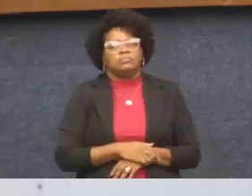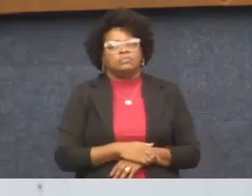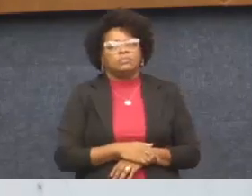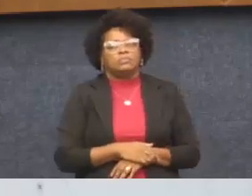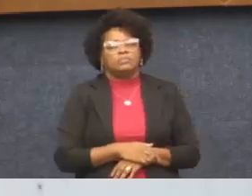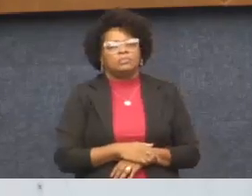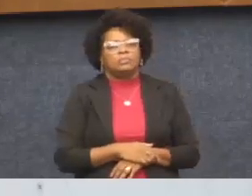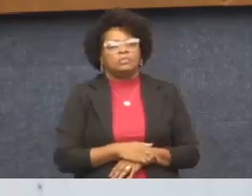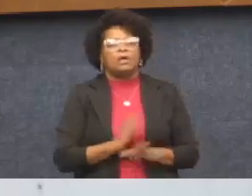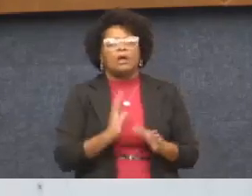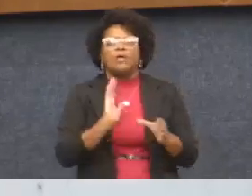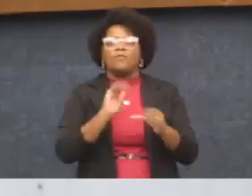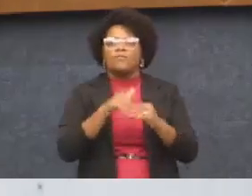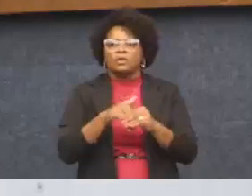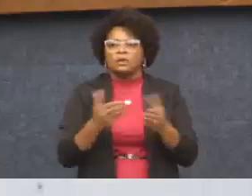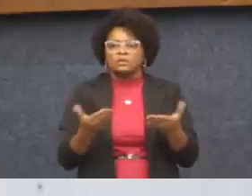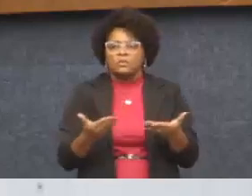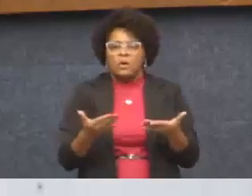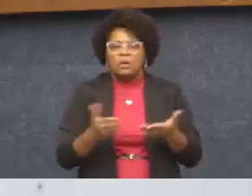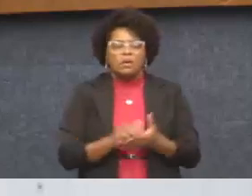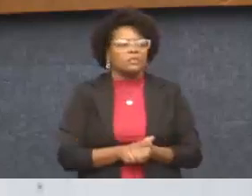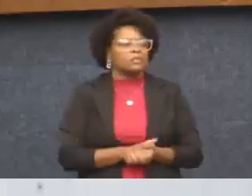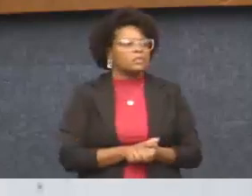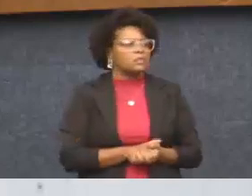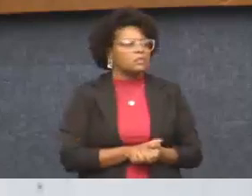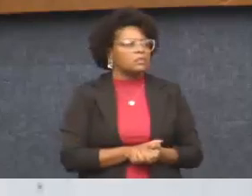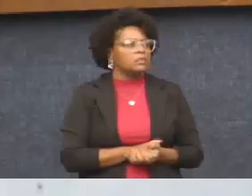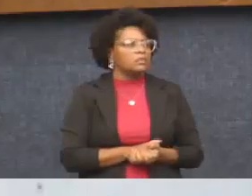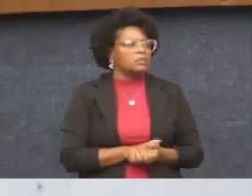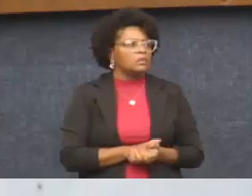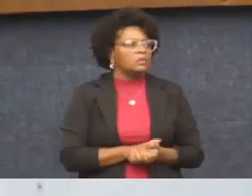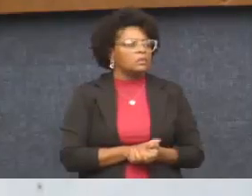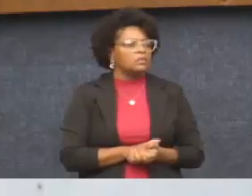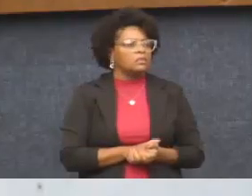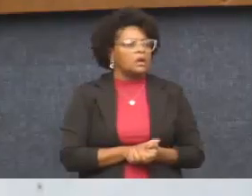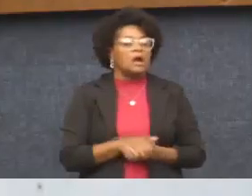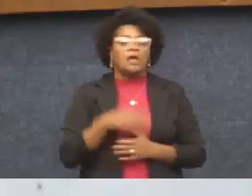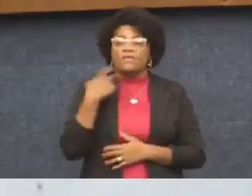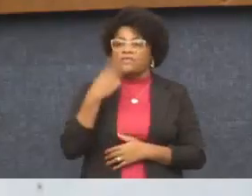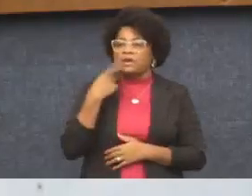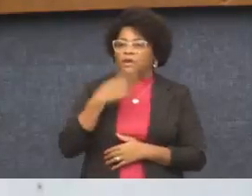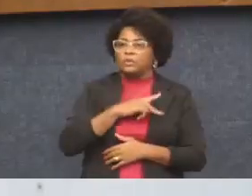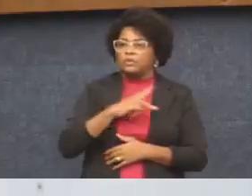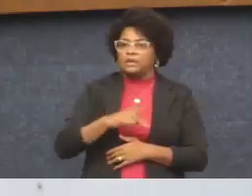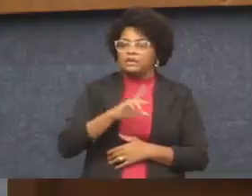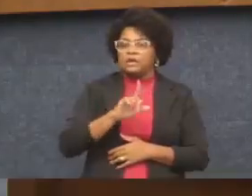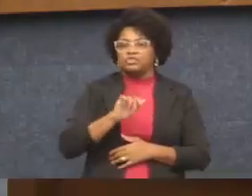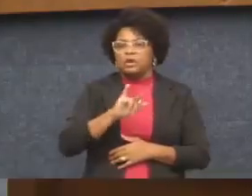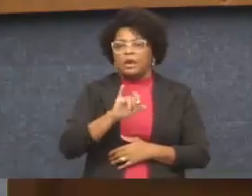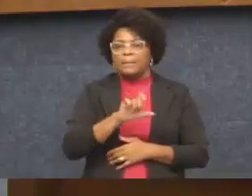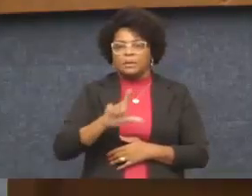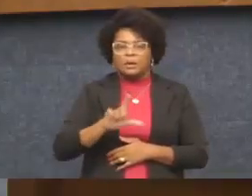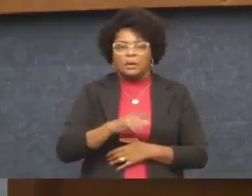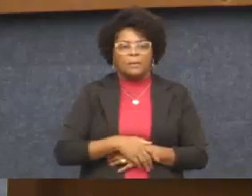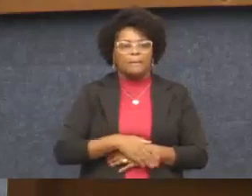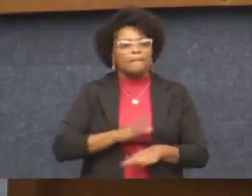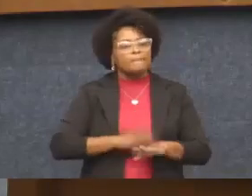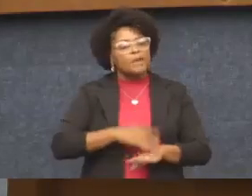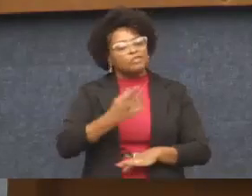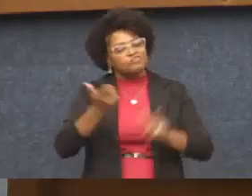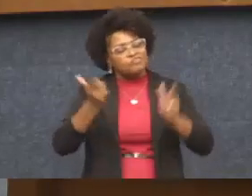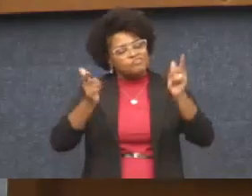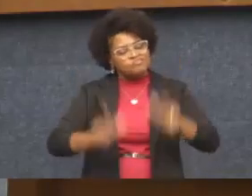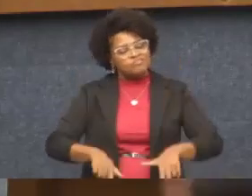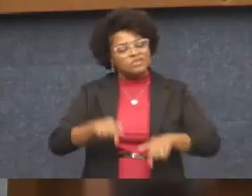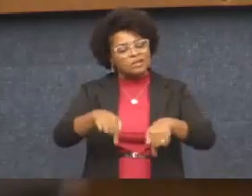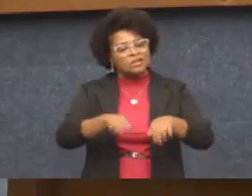Em discussão, em votação. Para encaminhar, vereador presidente Gabriel Azevedo. Mais uma conquista da